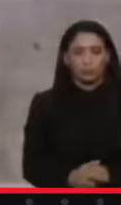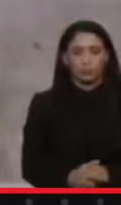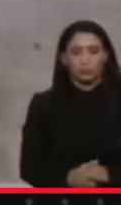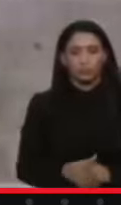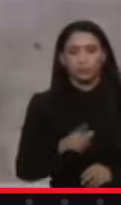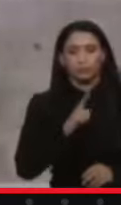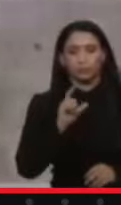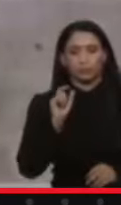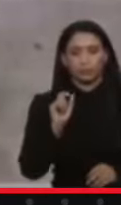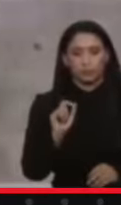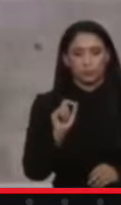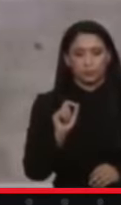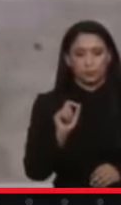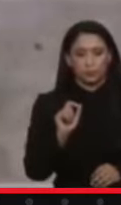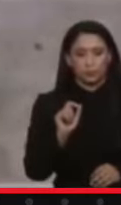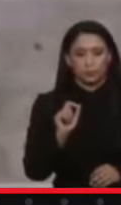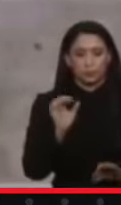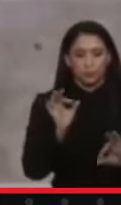plenário julgou